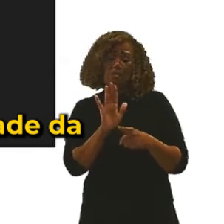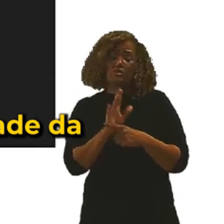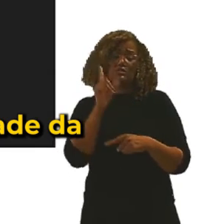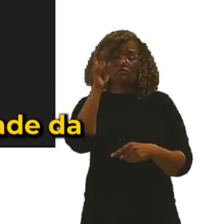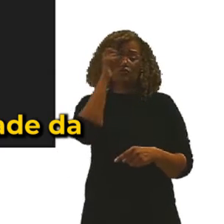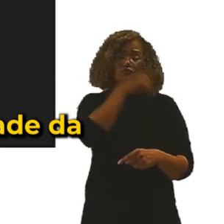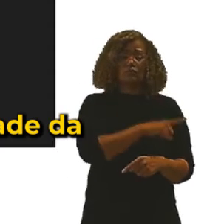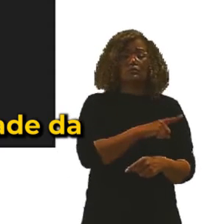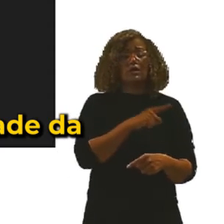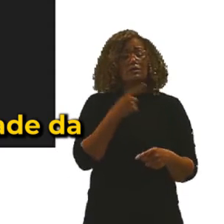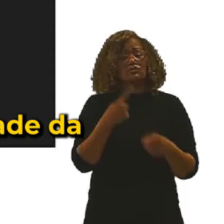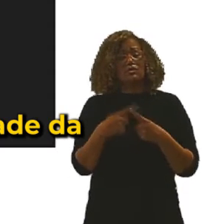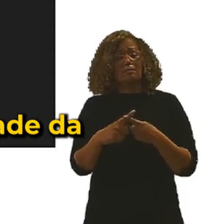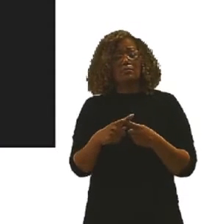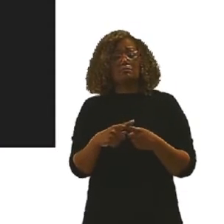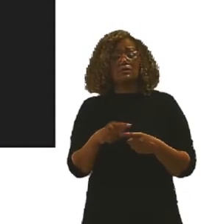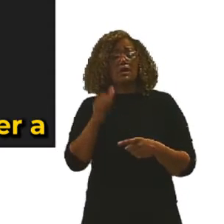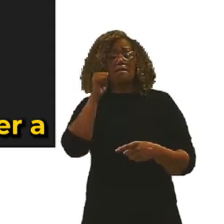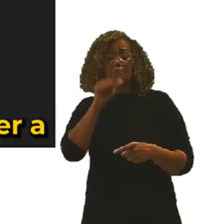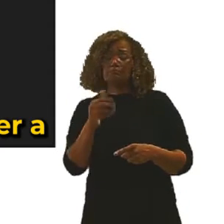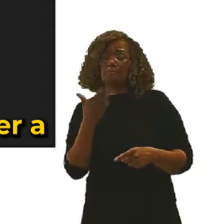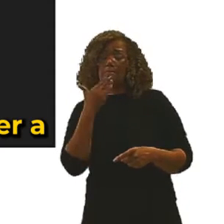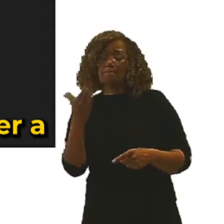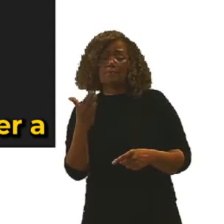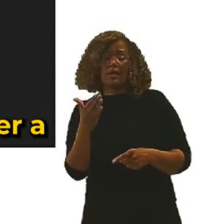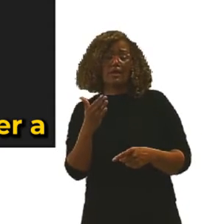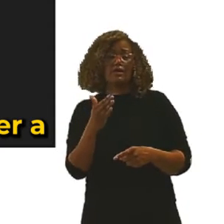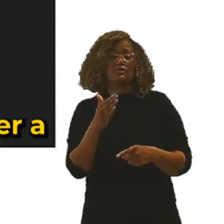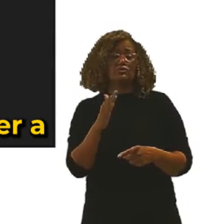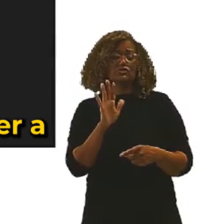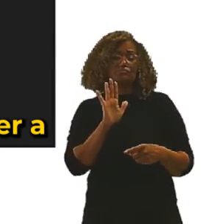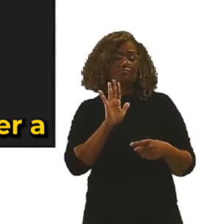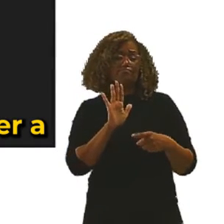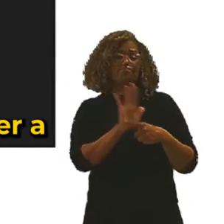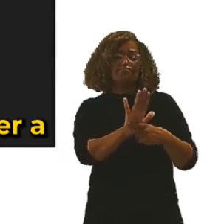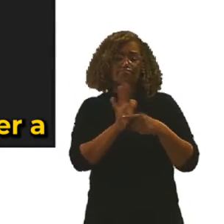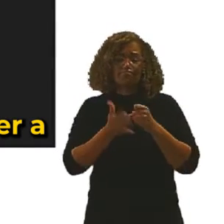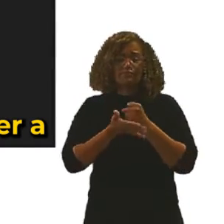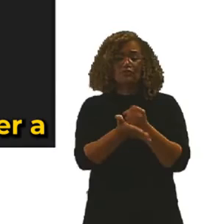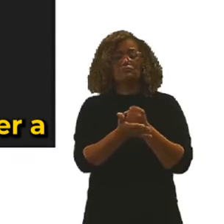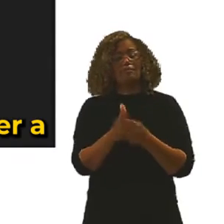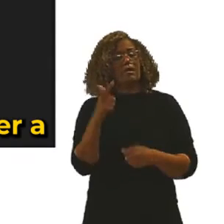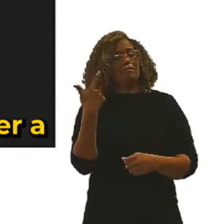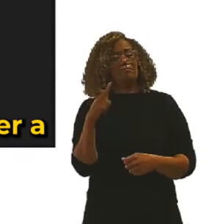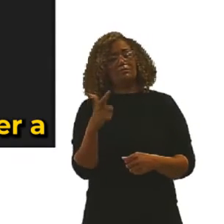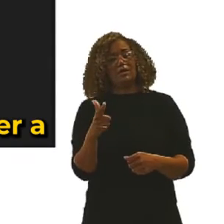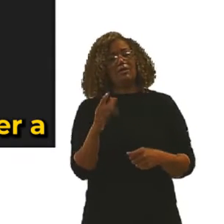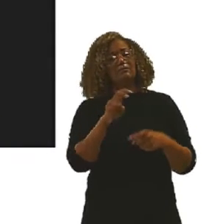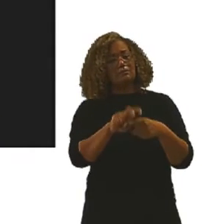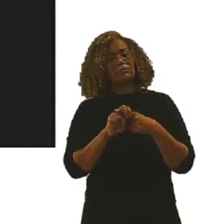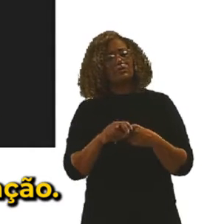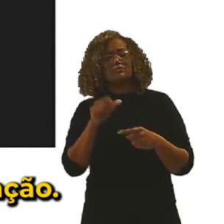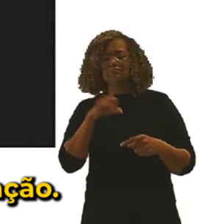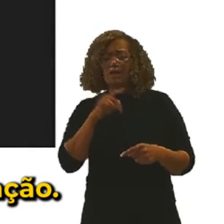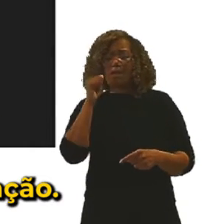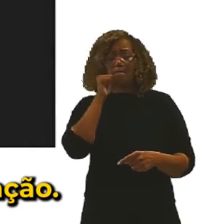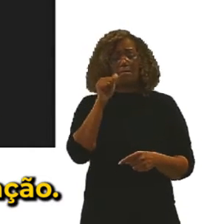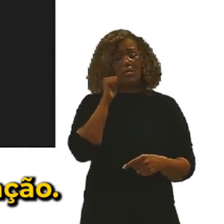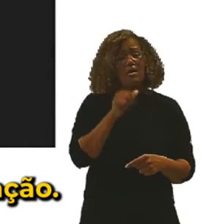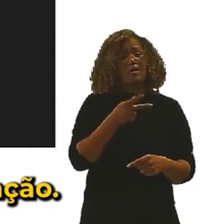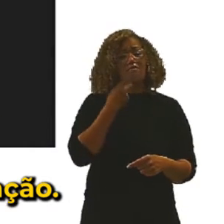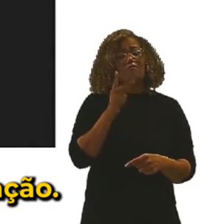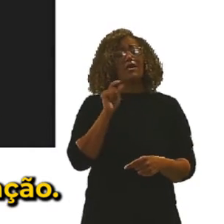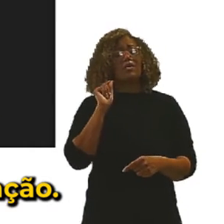crítica quando faz um pedido de socorro. Em um primeiro olhar, nós temos que ver a verossimilhança da palavra da mulher, é isso que